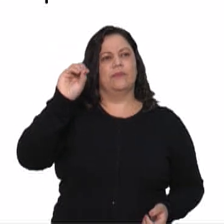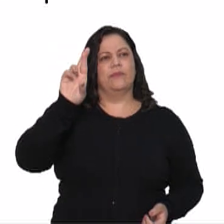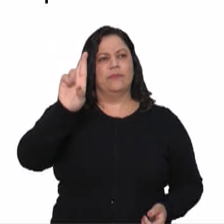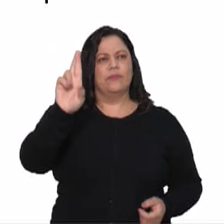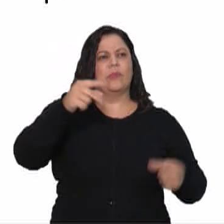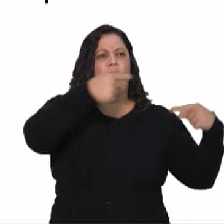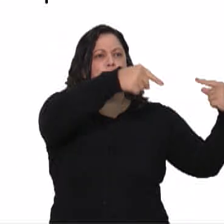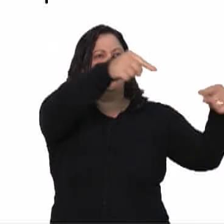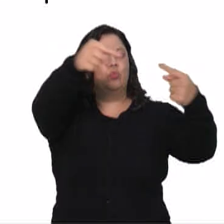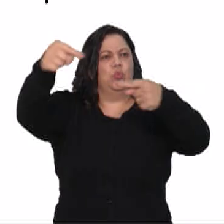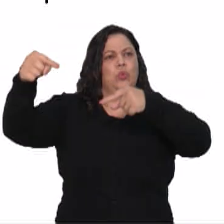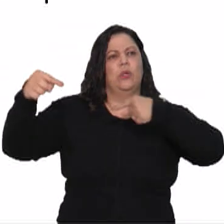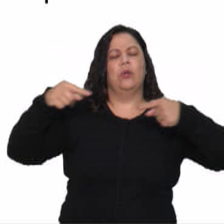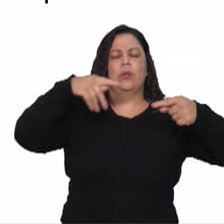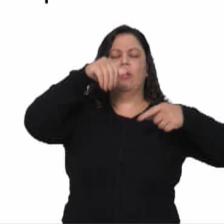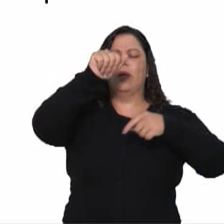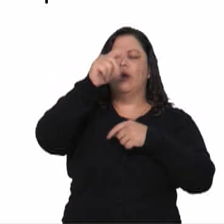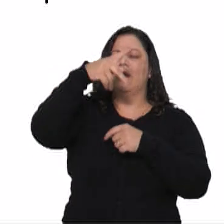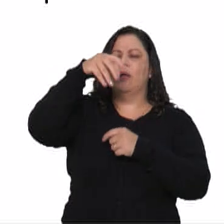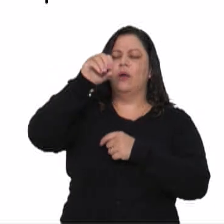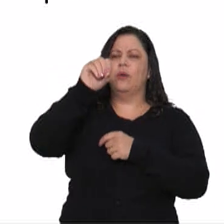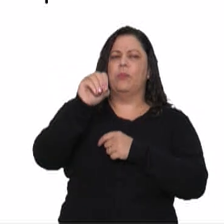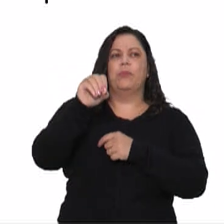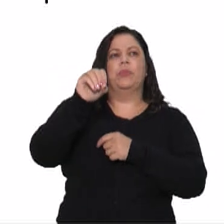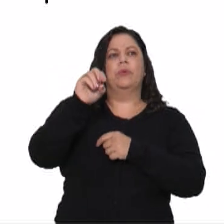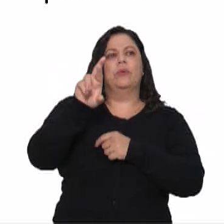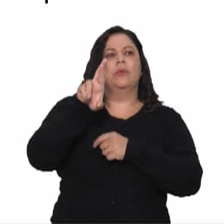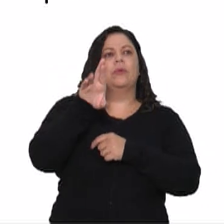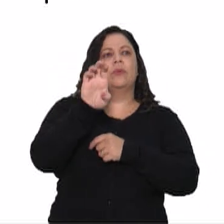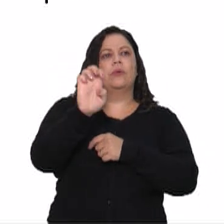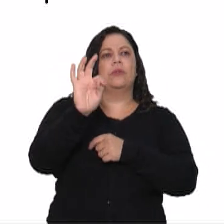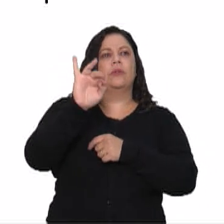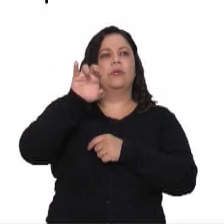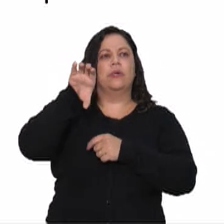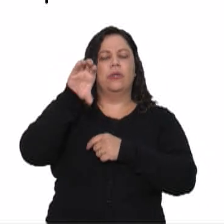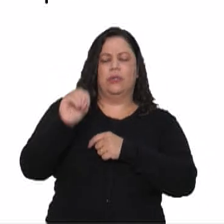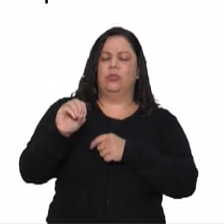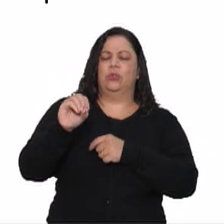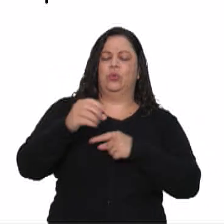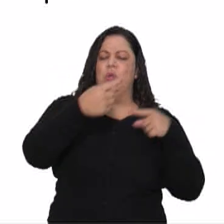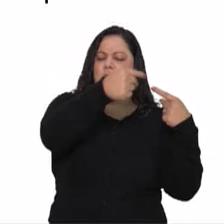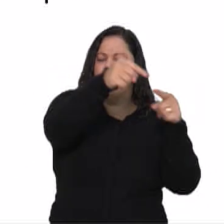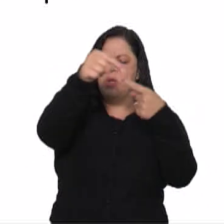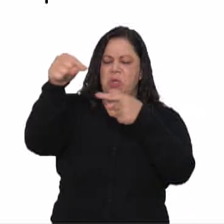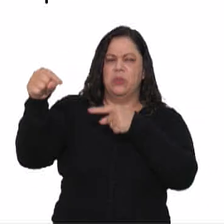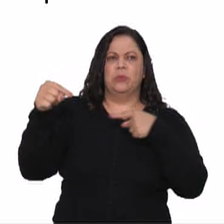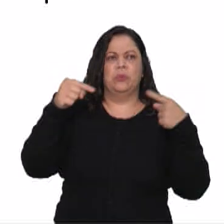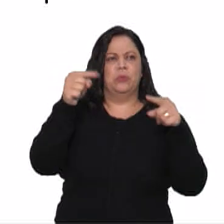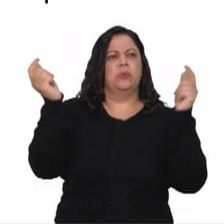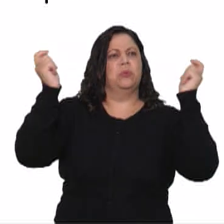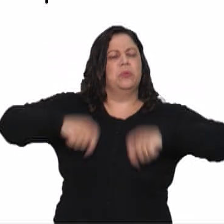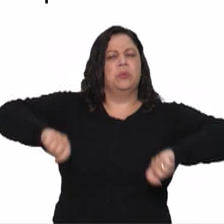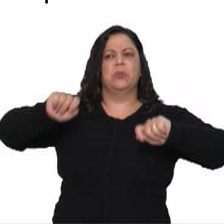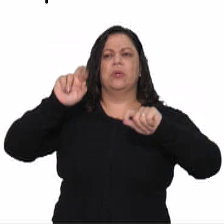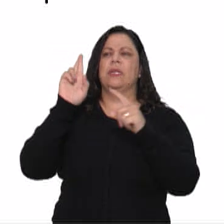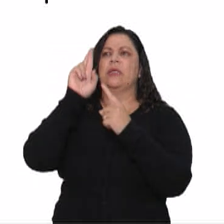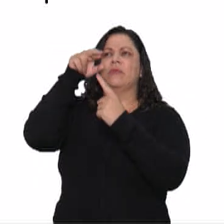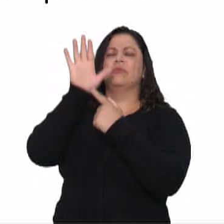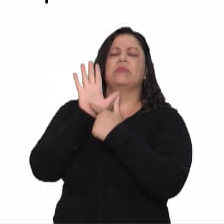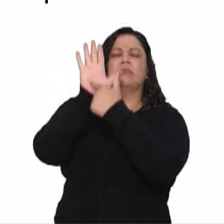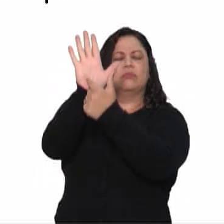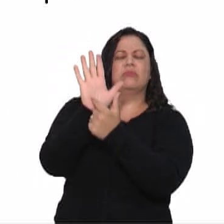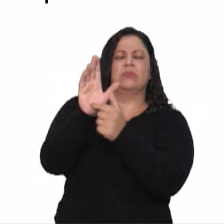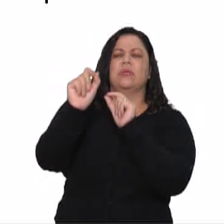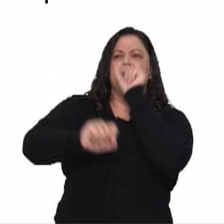dá uma resposta final. É uma disputa intelectual em que Sócrates evidencia a necessidade de critério para designar o